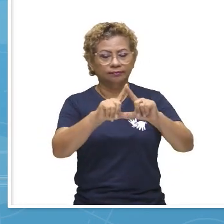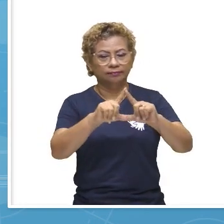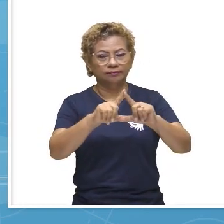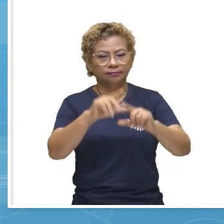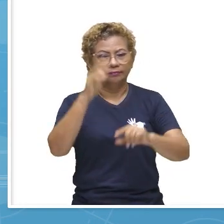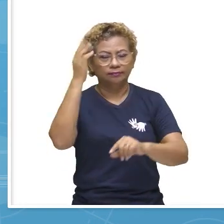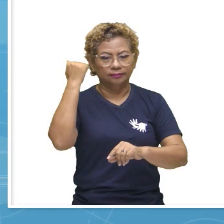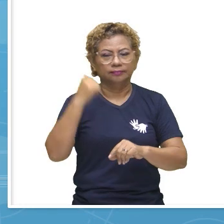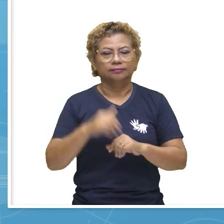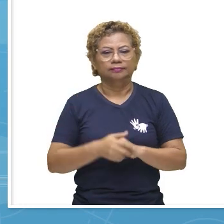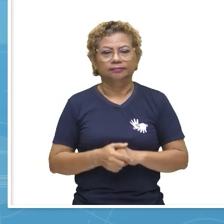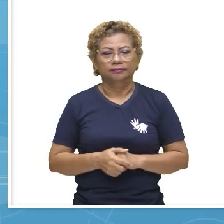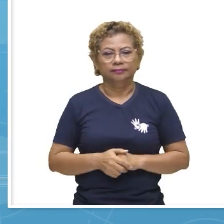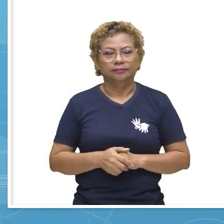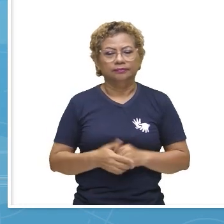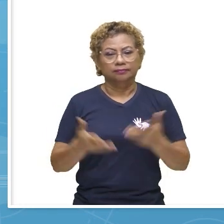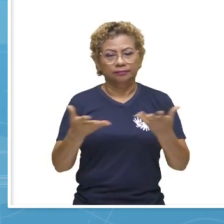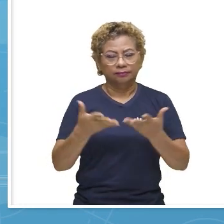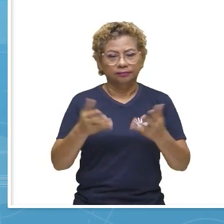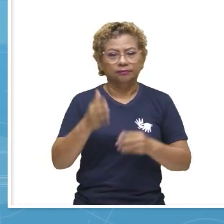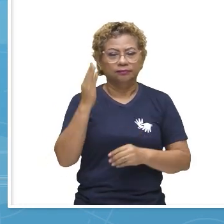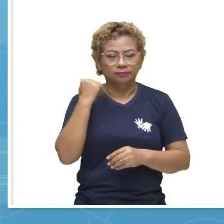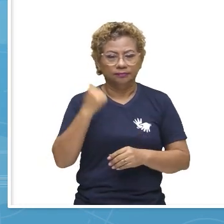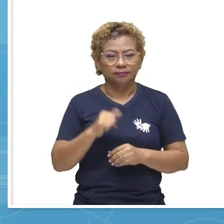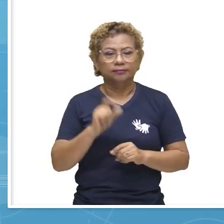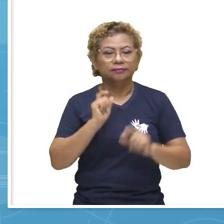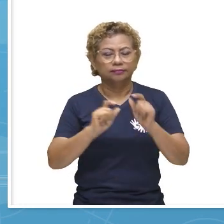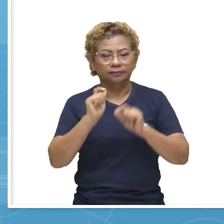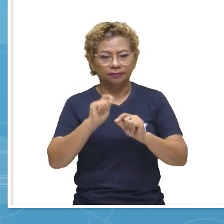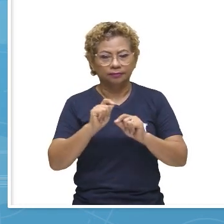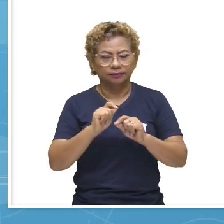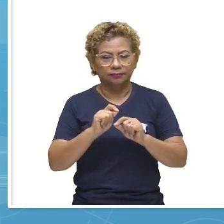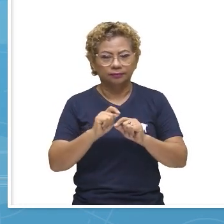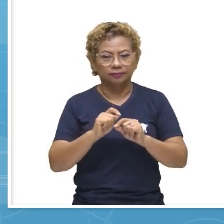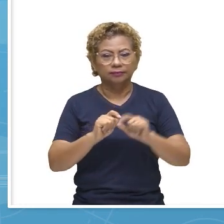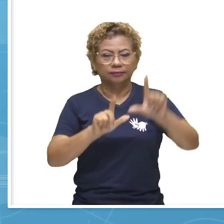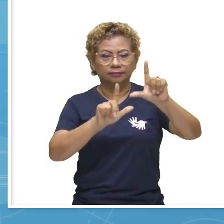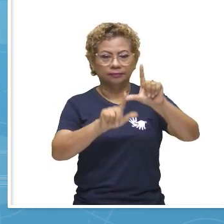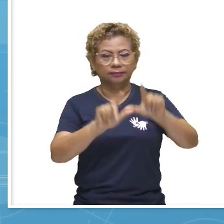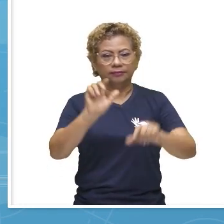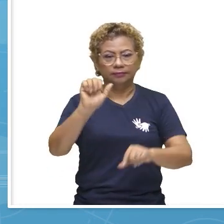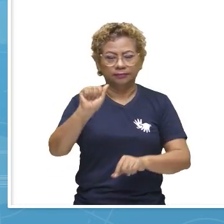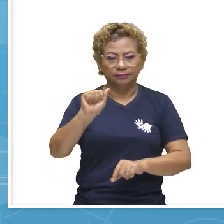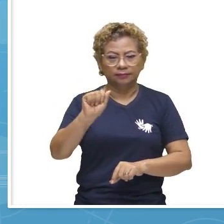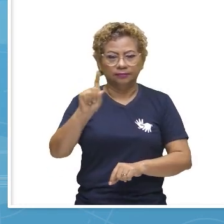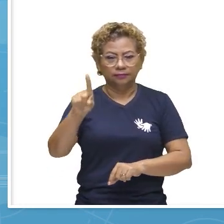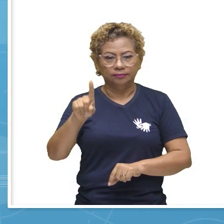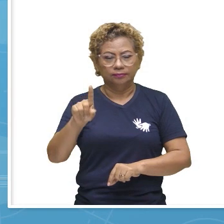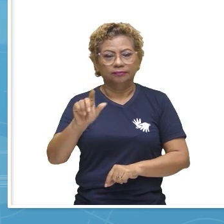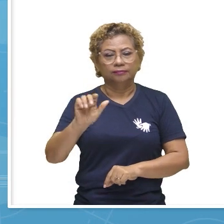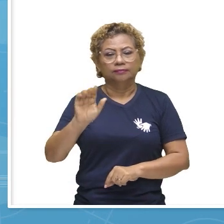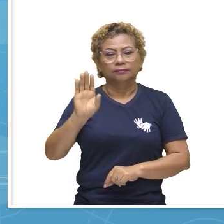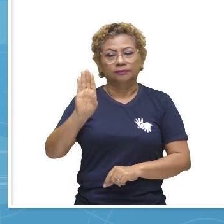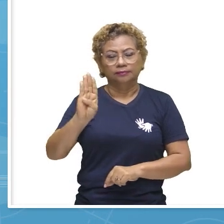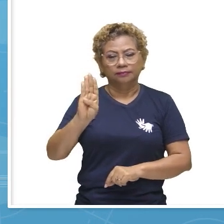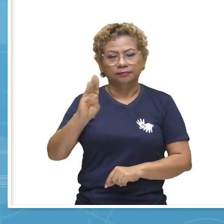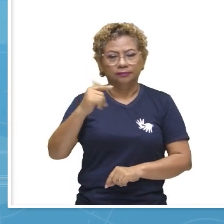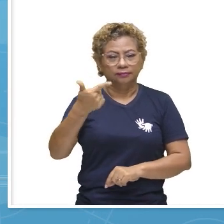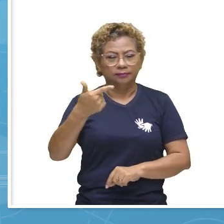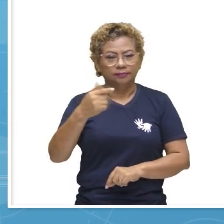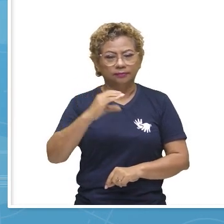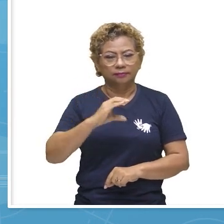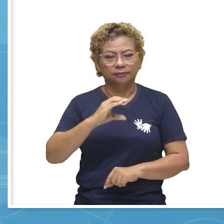na fórmula, né? Então, A é igual a 1, B é igual a 2 e C é igual a